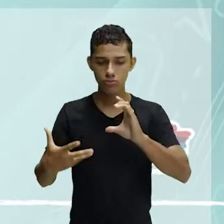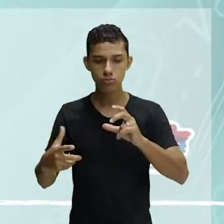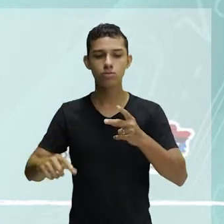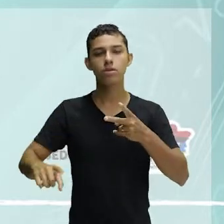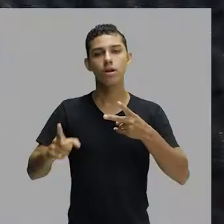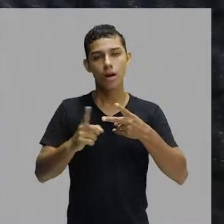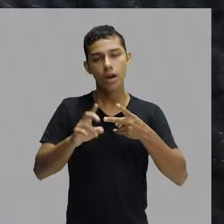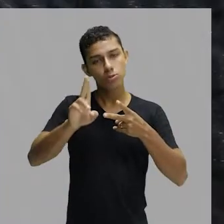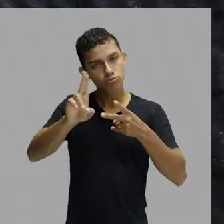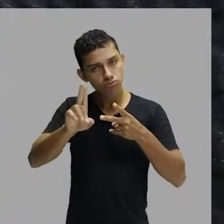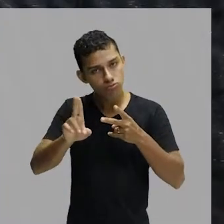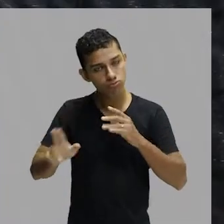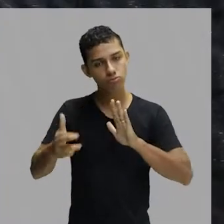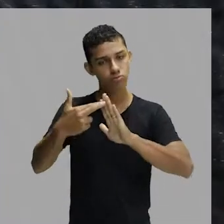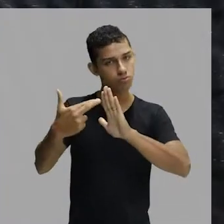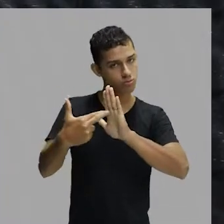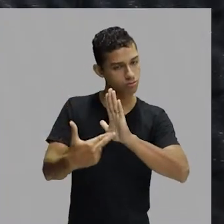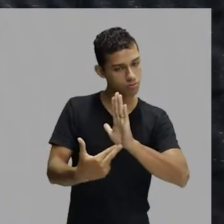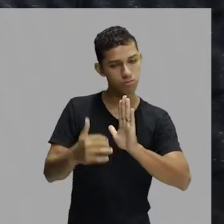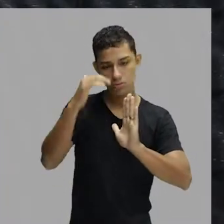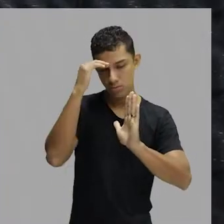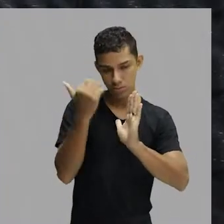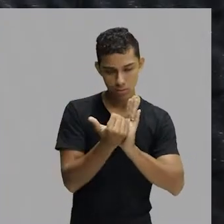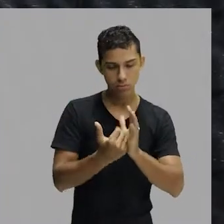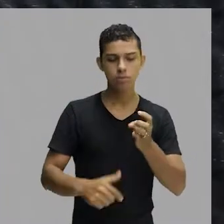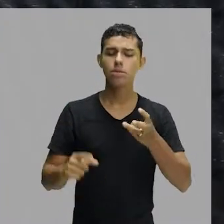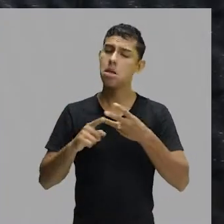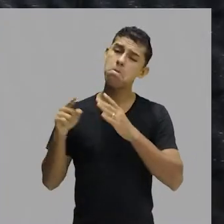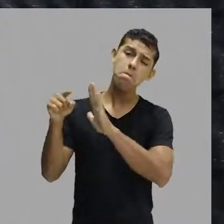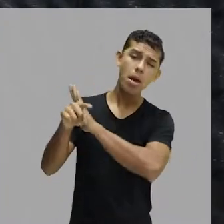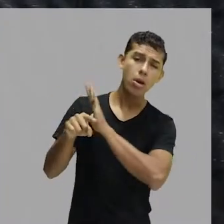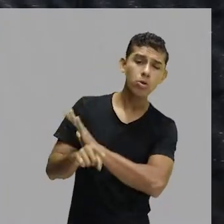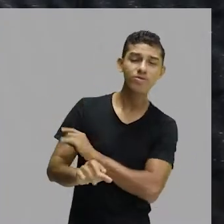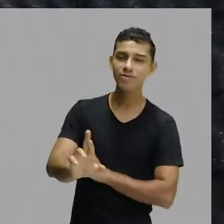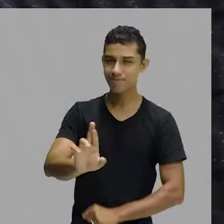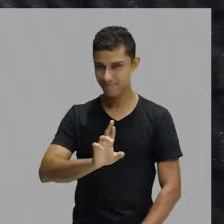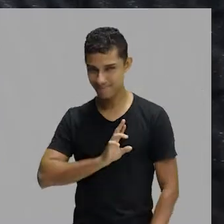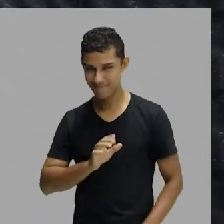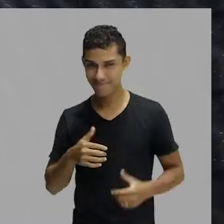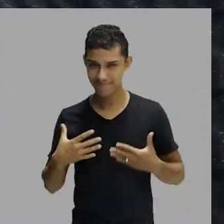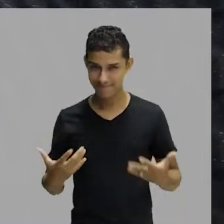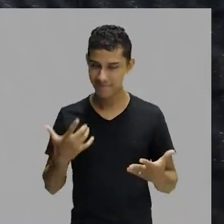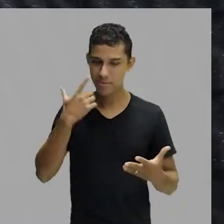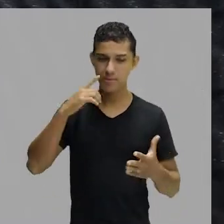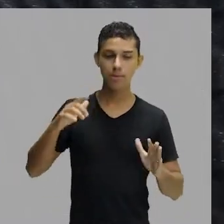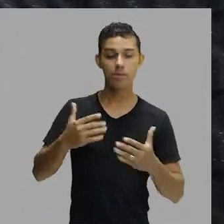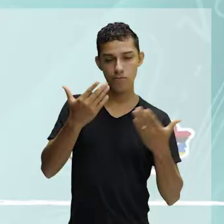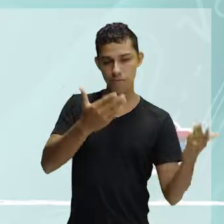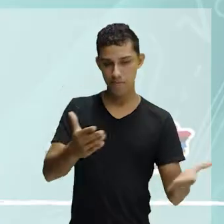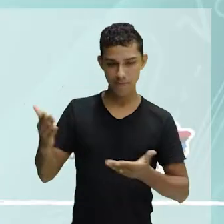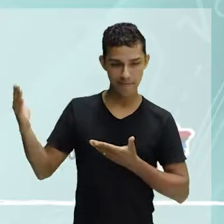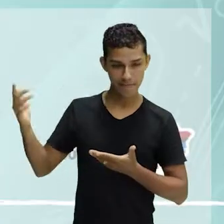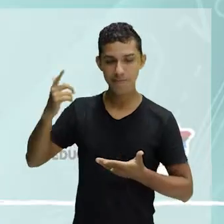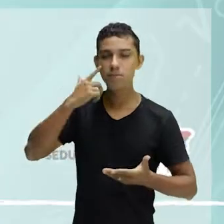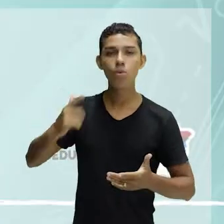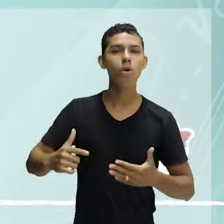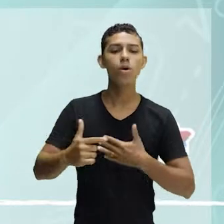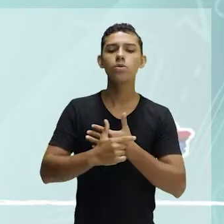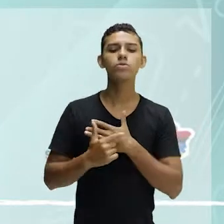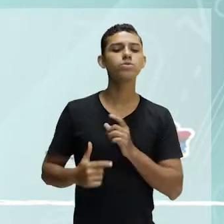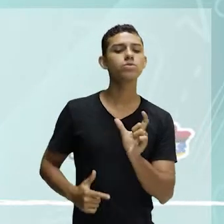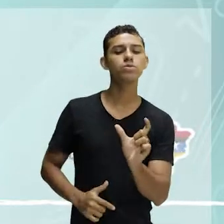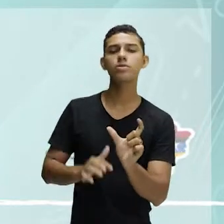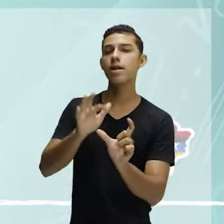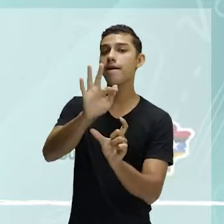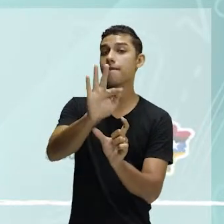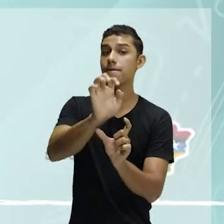características, as regras de nomenclatura e algumas questões. Vamos lá. Fenol.